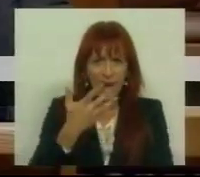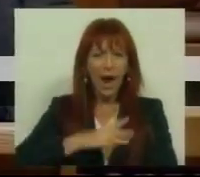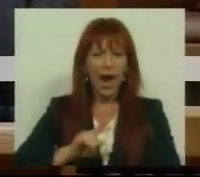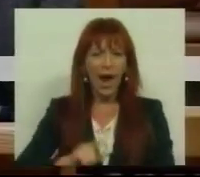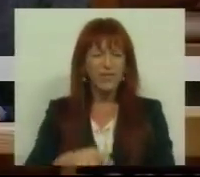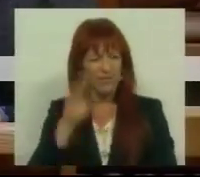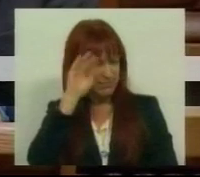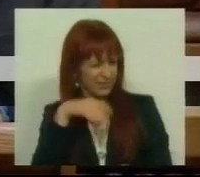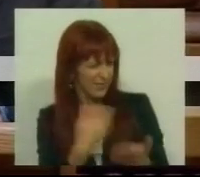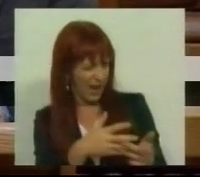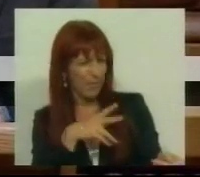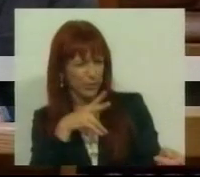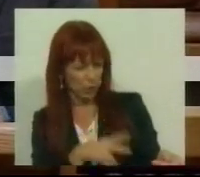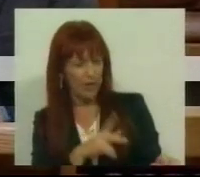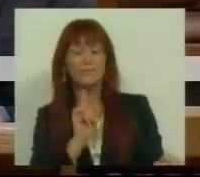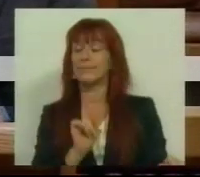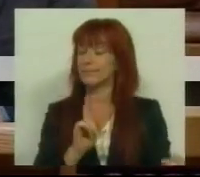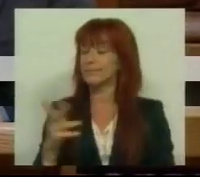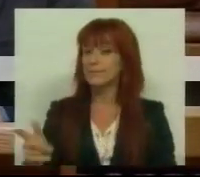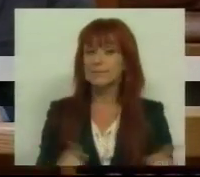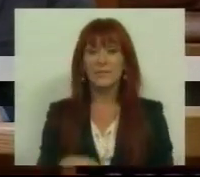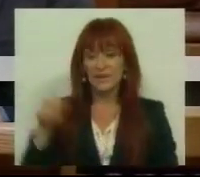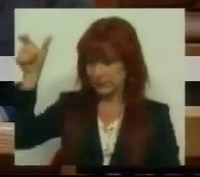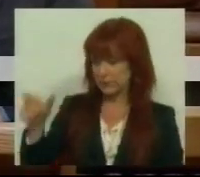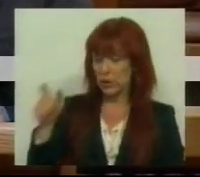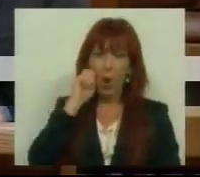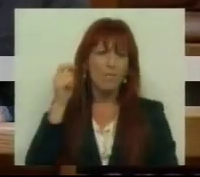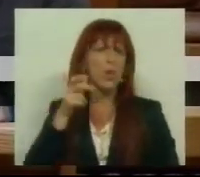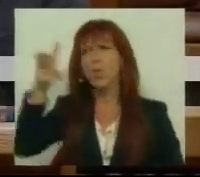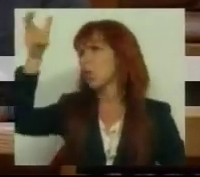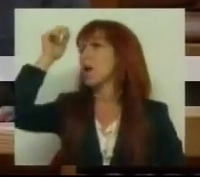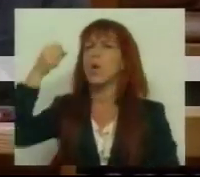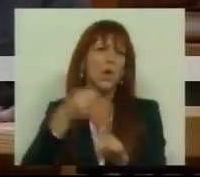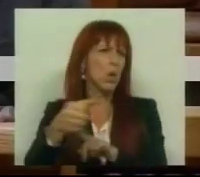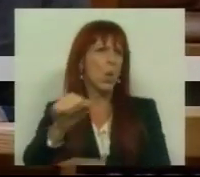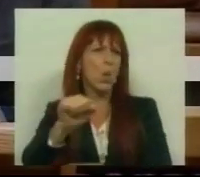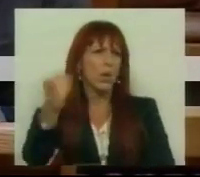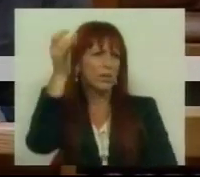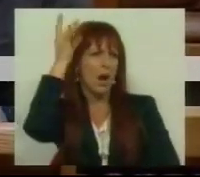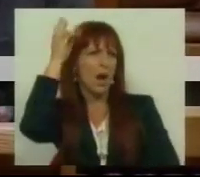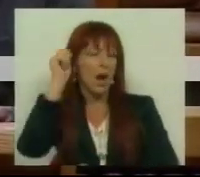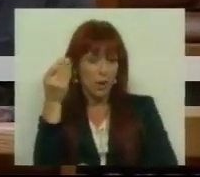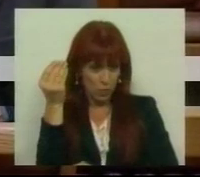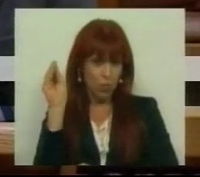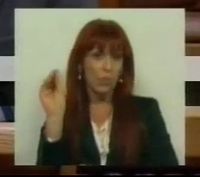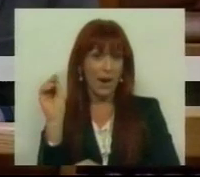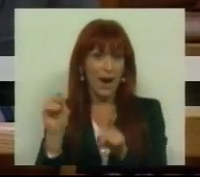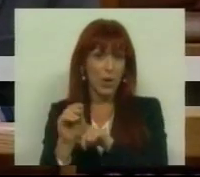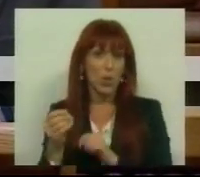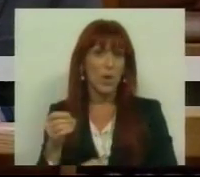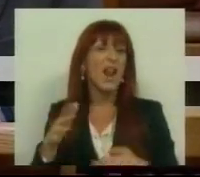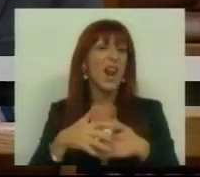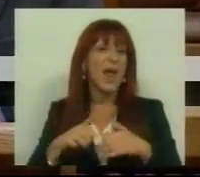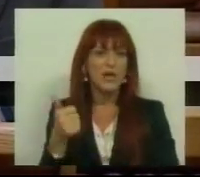O Governo pretende convencer o país que Franklin Alves é um herói na luta contra a fraude do Banco Laranja, o